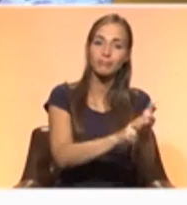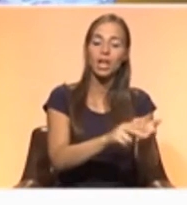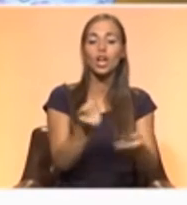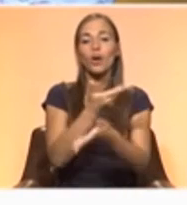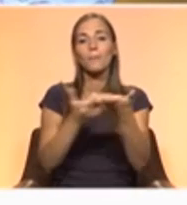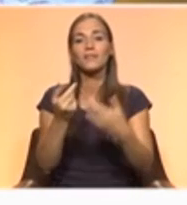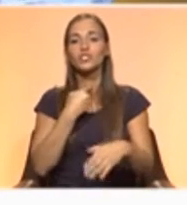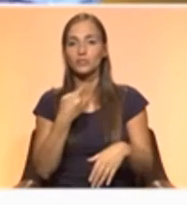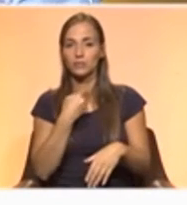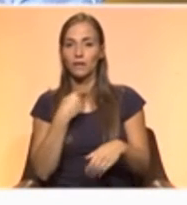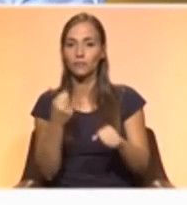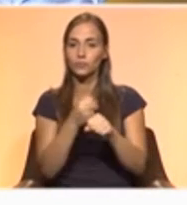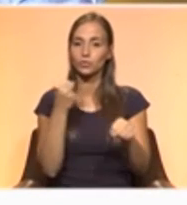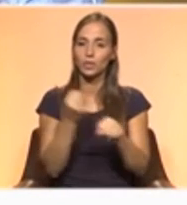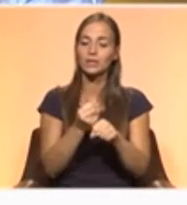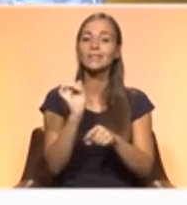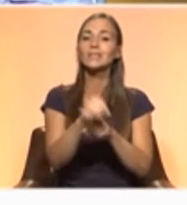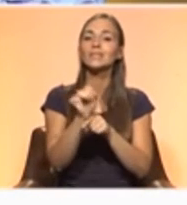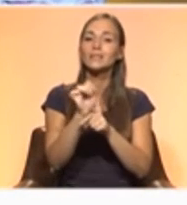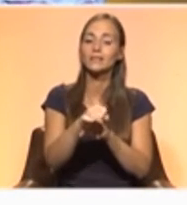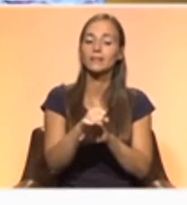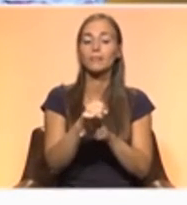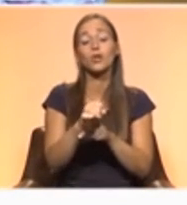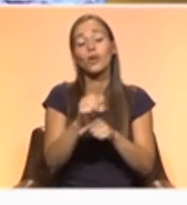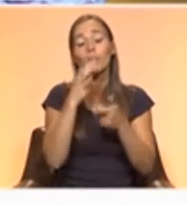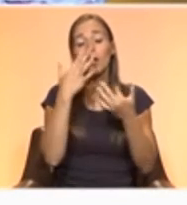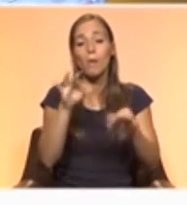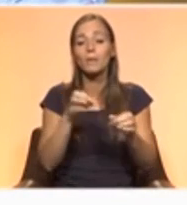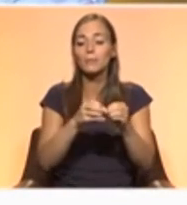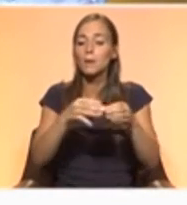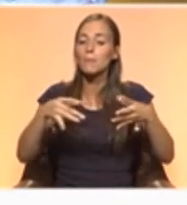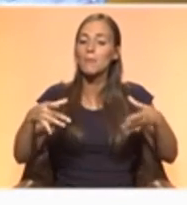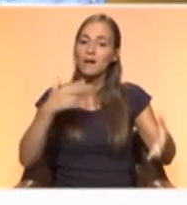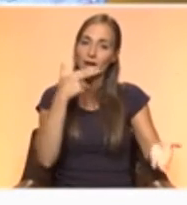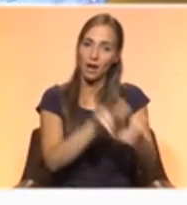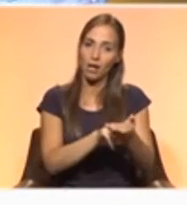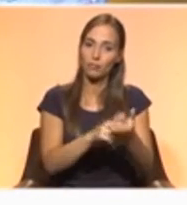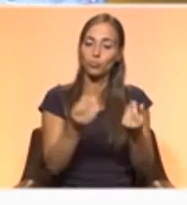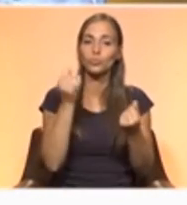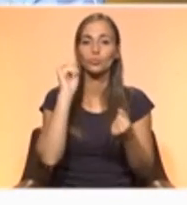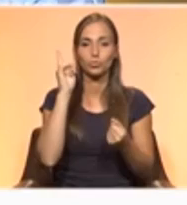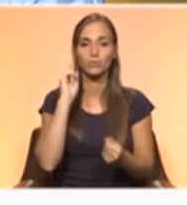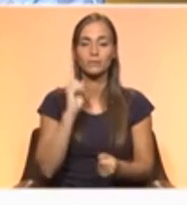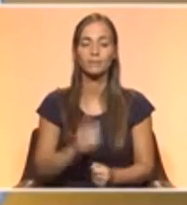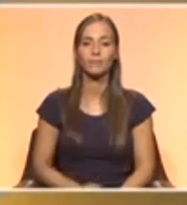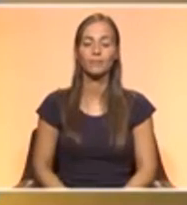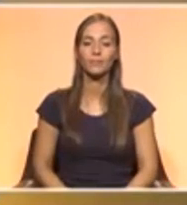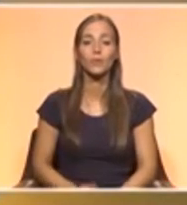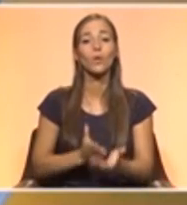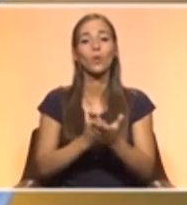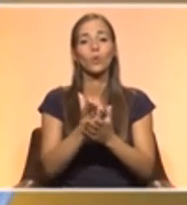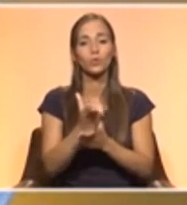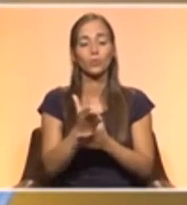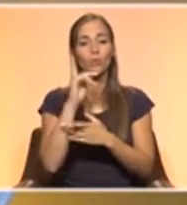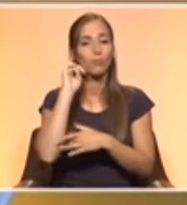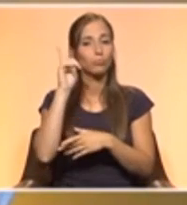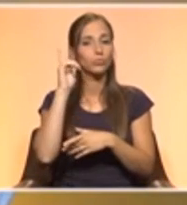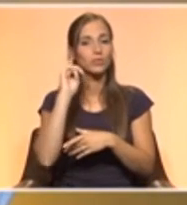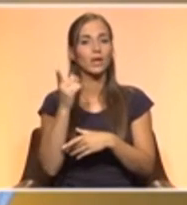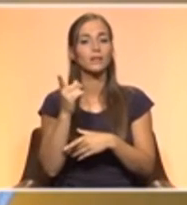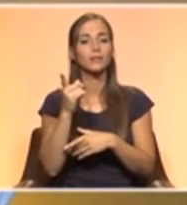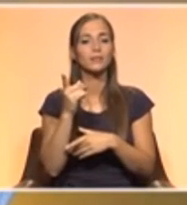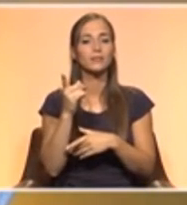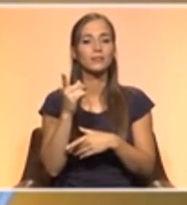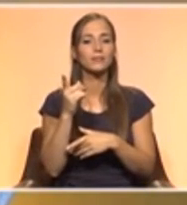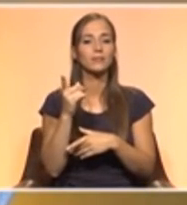em digital é uma expansão da da real e e que acaba por ter muita importância e e que continua a ser importante portanto no âmbito do Blend marketing